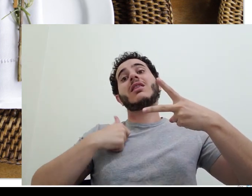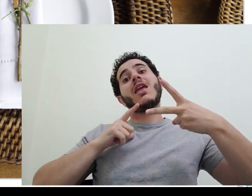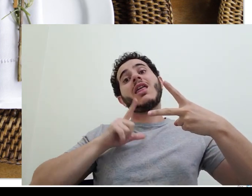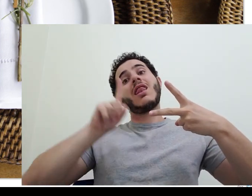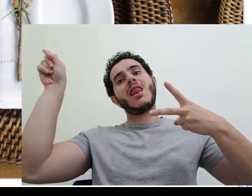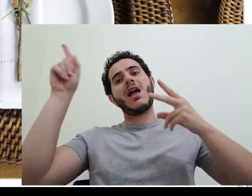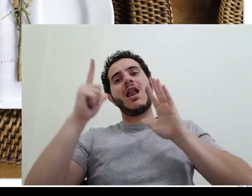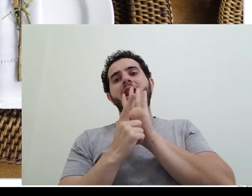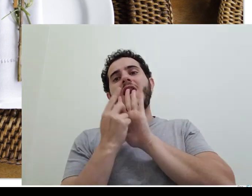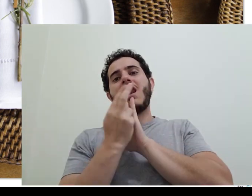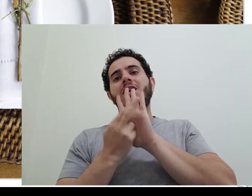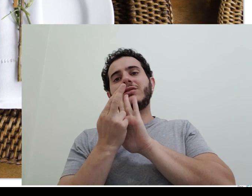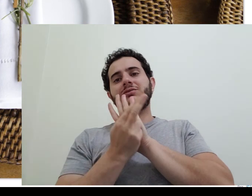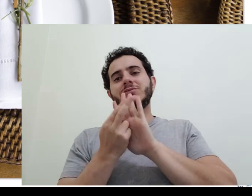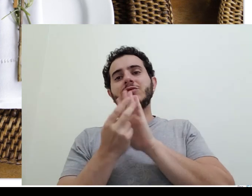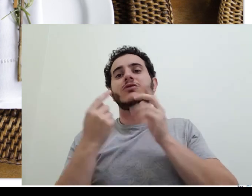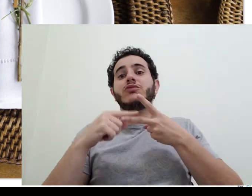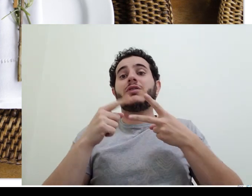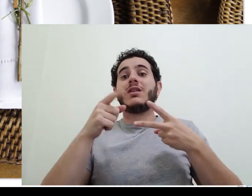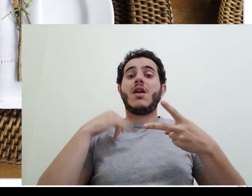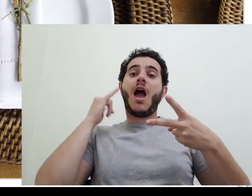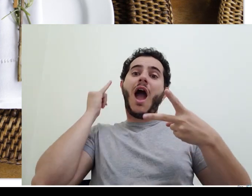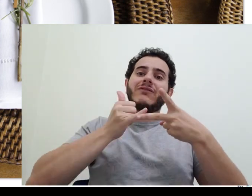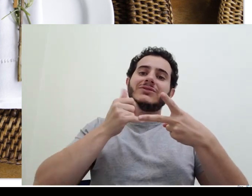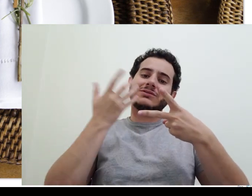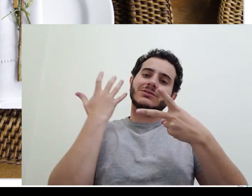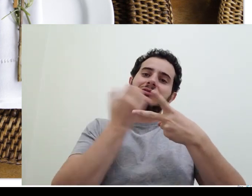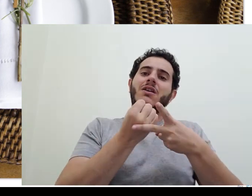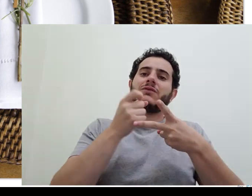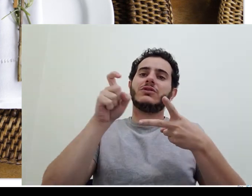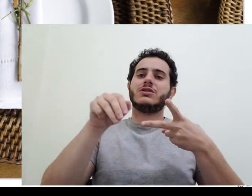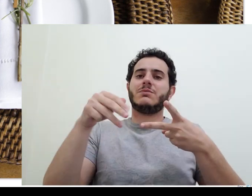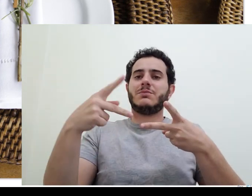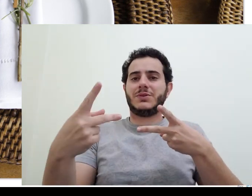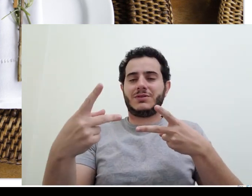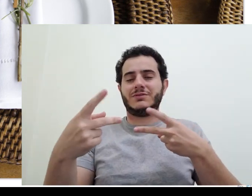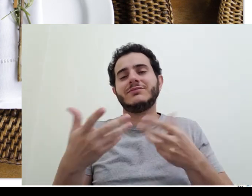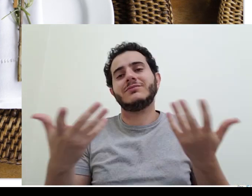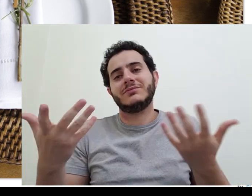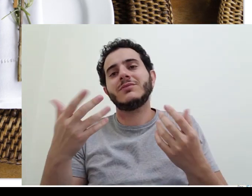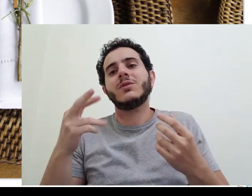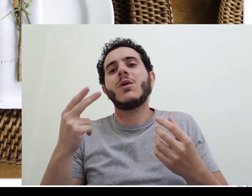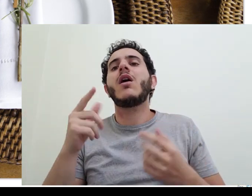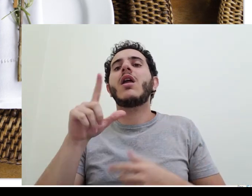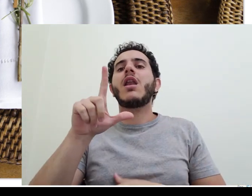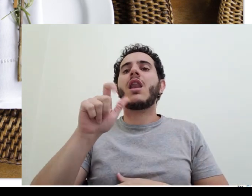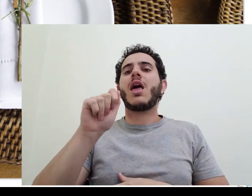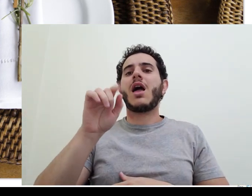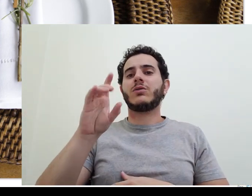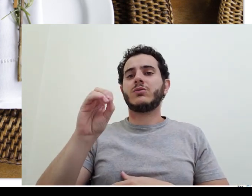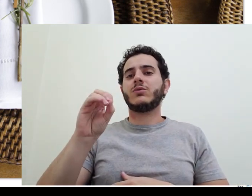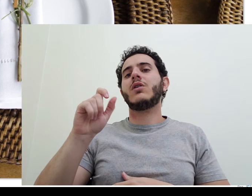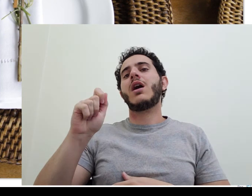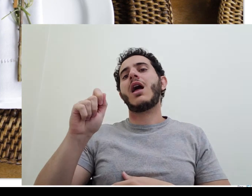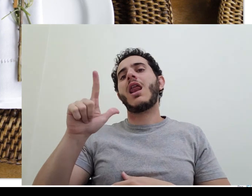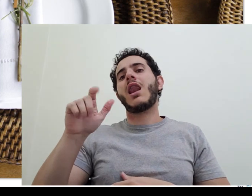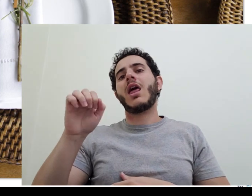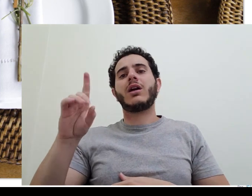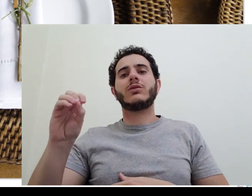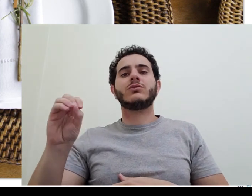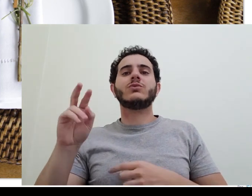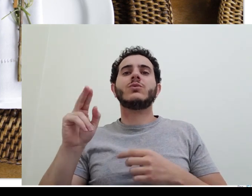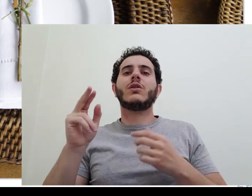arquivo sidecar. Tá? Eu já li em alguns lugares, a gente chama de side by side, lado a lado. Em português, acho que vale a pena falar que é o arquivo ao lado, o